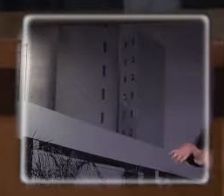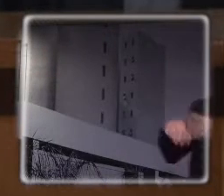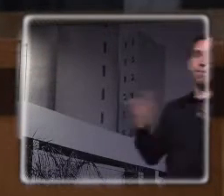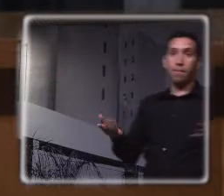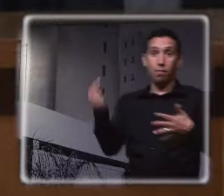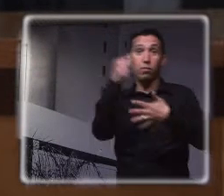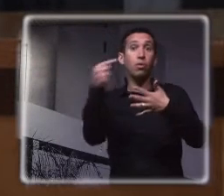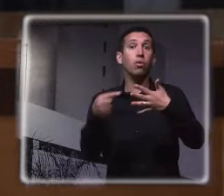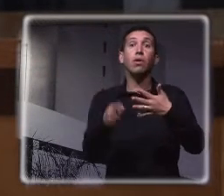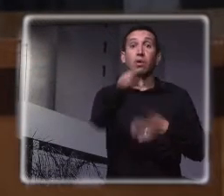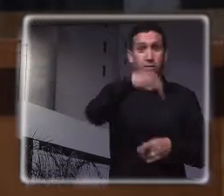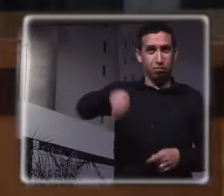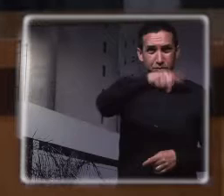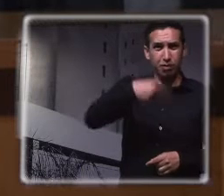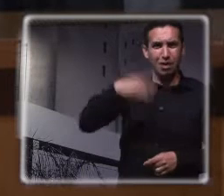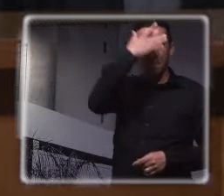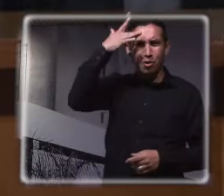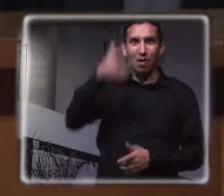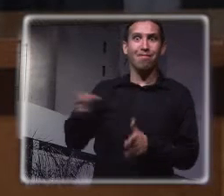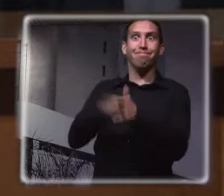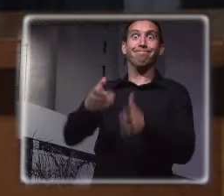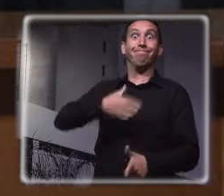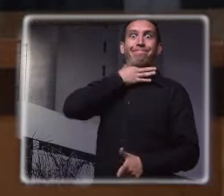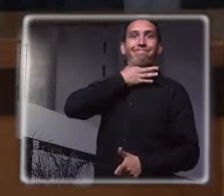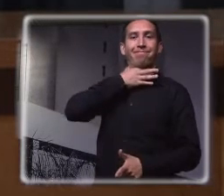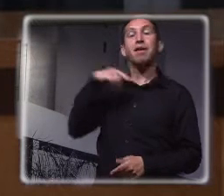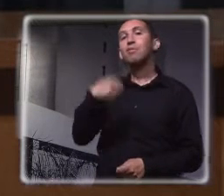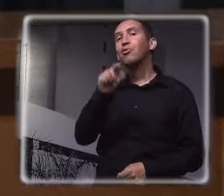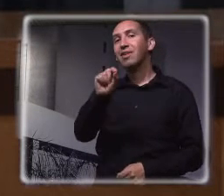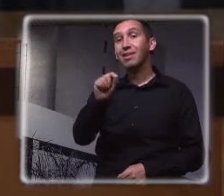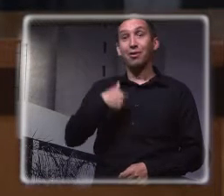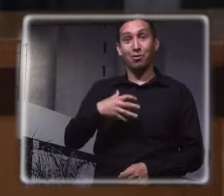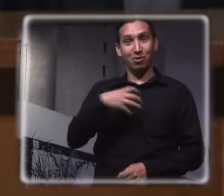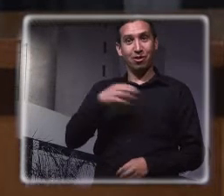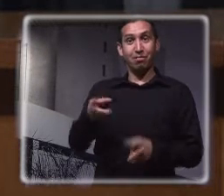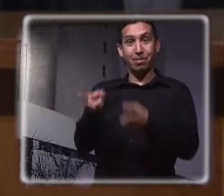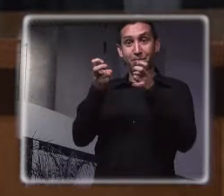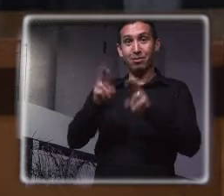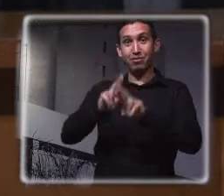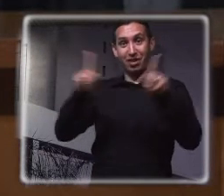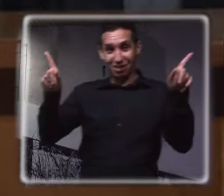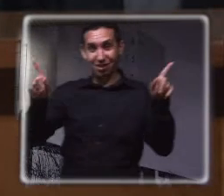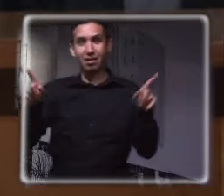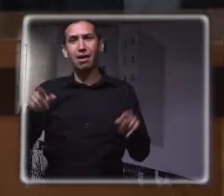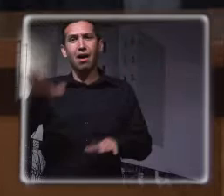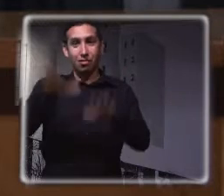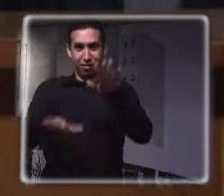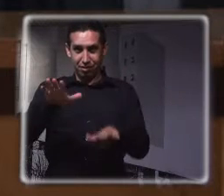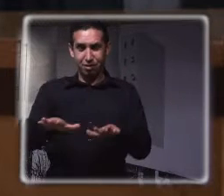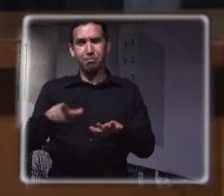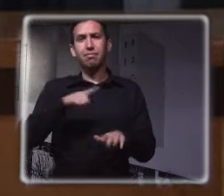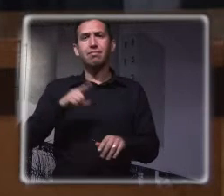mais importante, em se tratando de superendividados, é preciso um olhar diferenciado. Né? Essa pessoa, muitas vezes, está